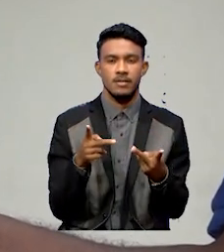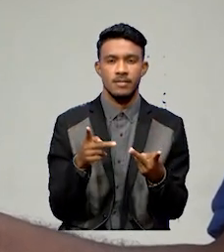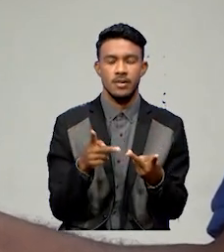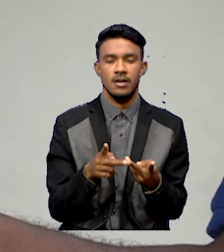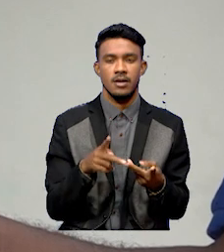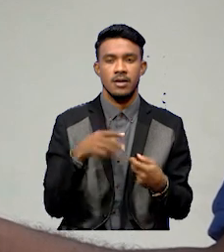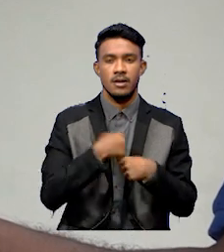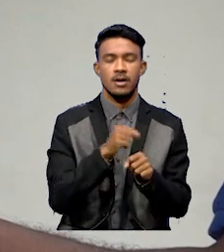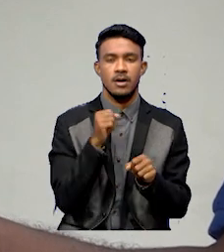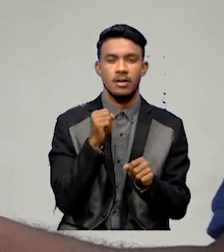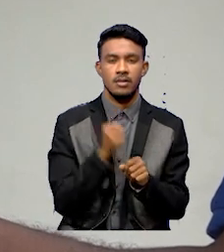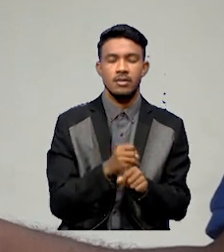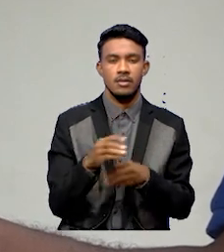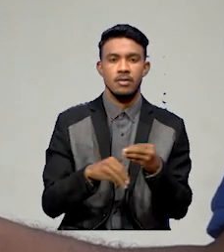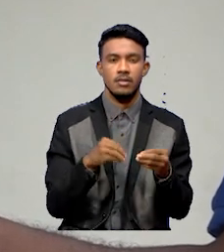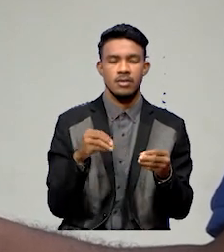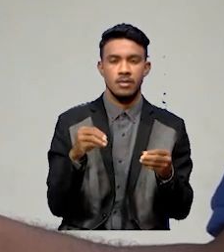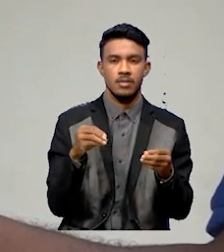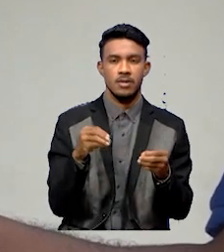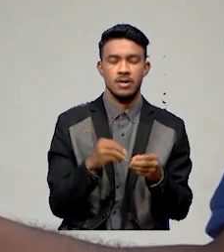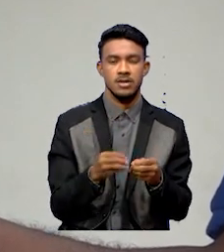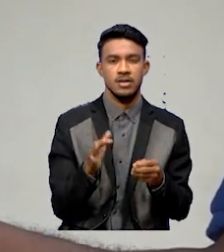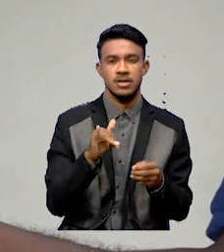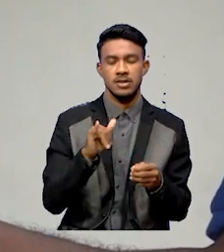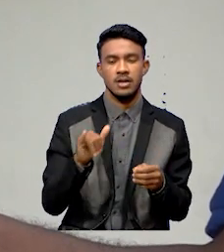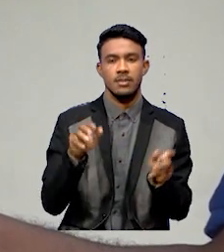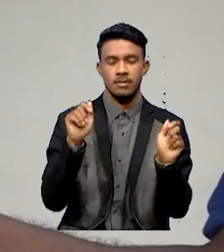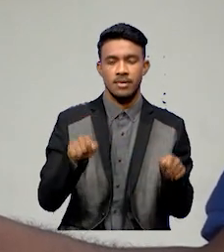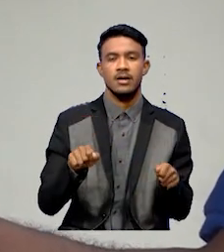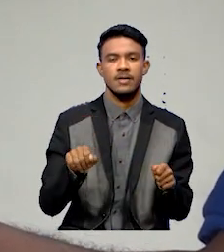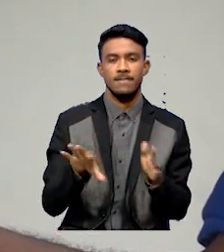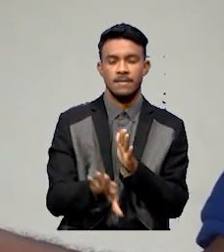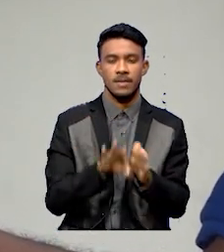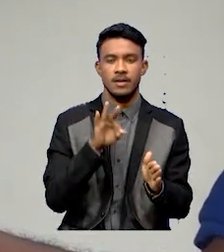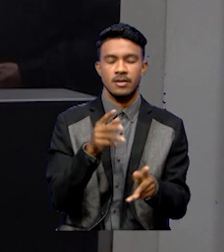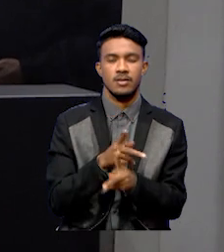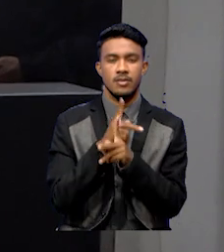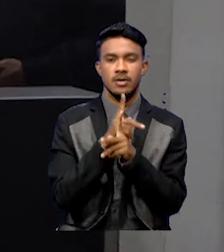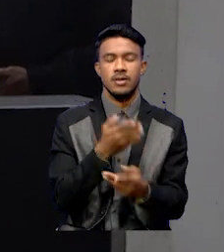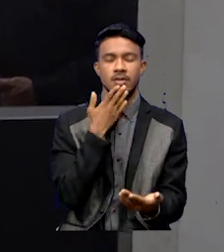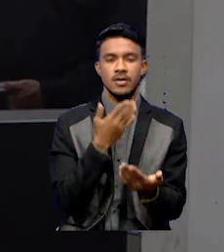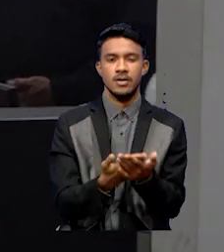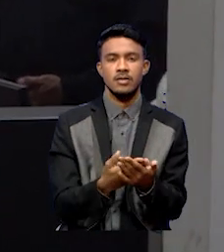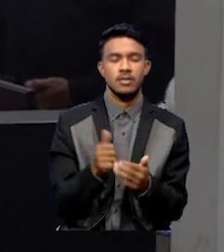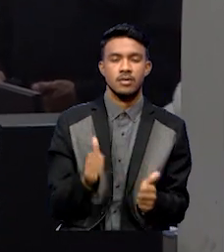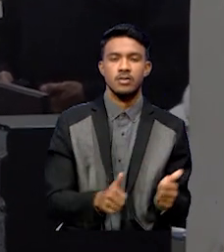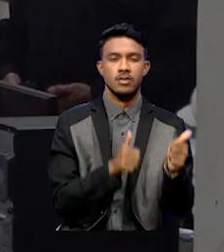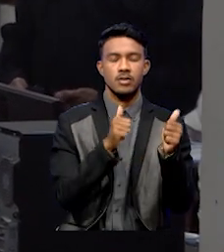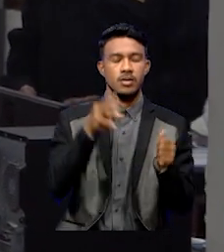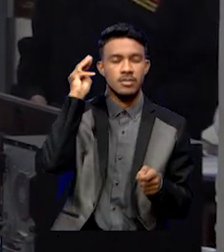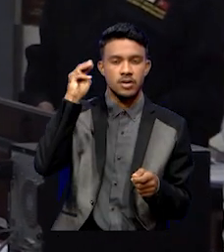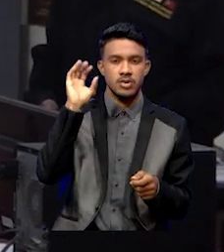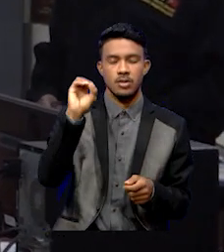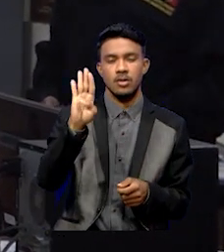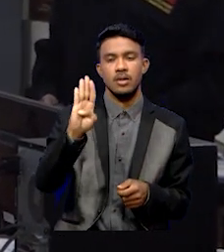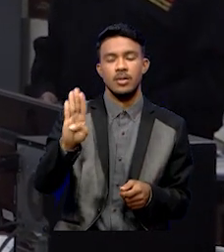halo intervensi sam iya base sira nih merasa hetan atensam dia kelihatan. Tuir plano Ministério Obras